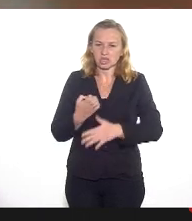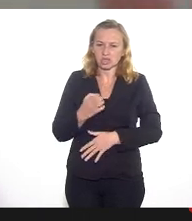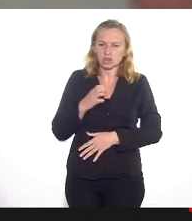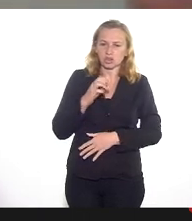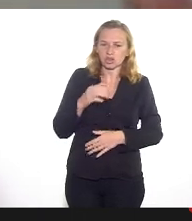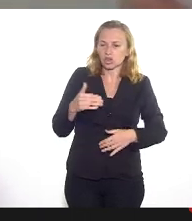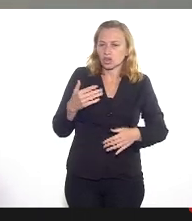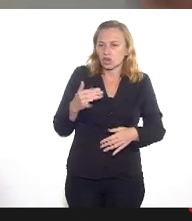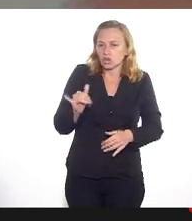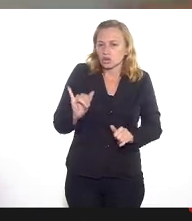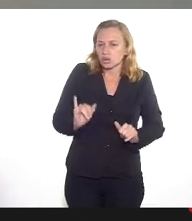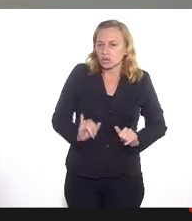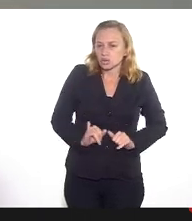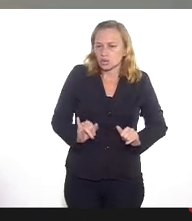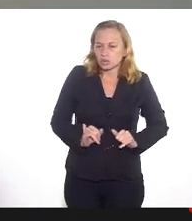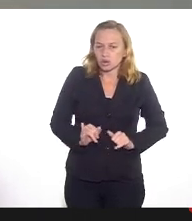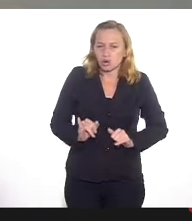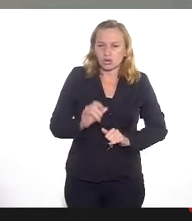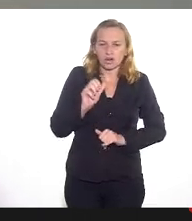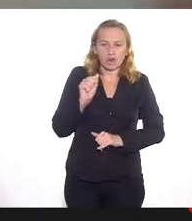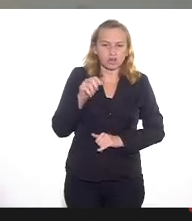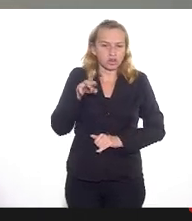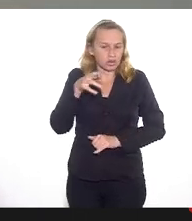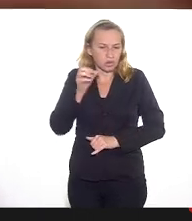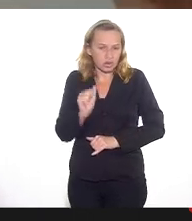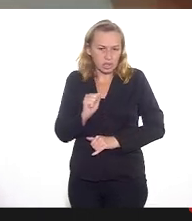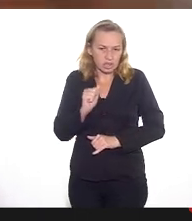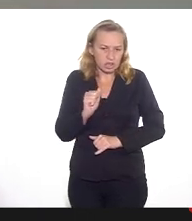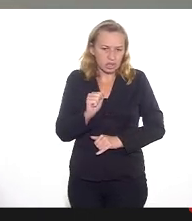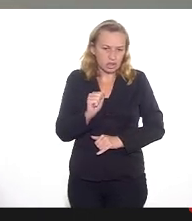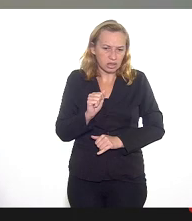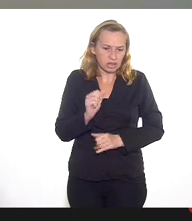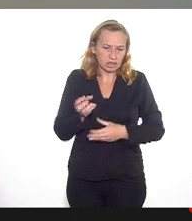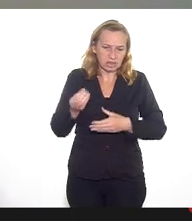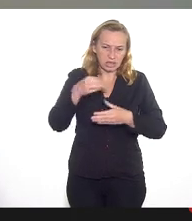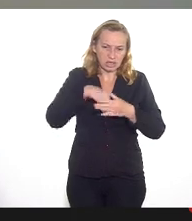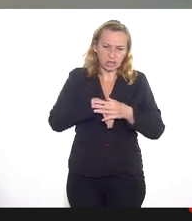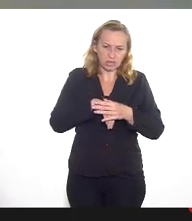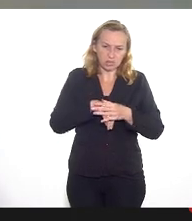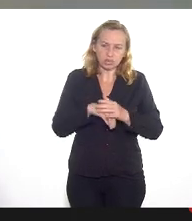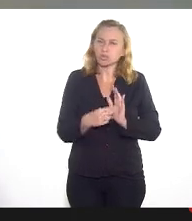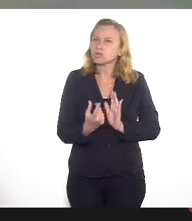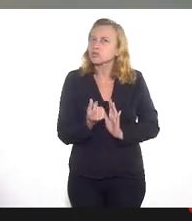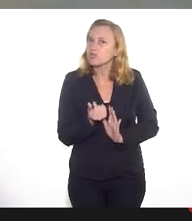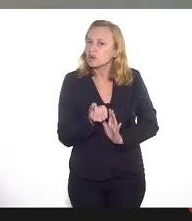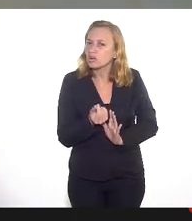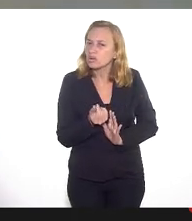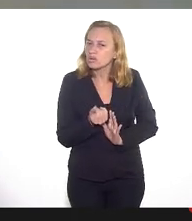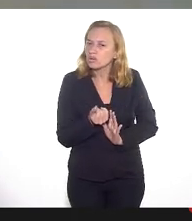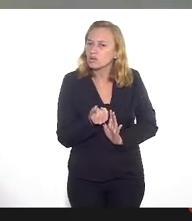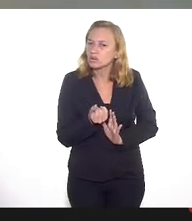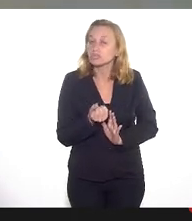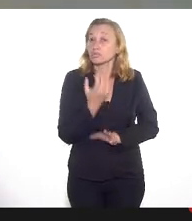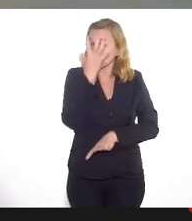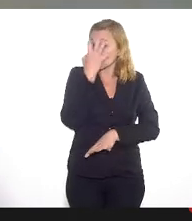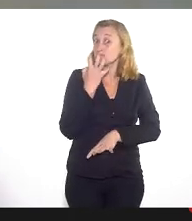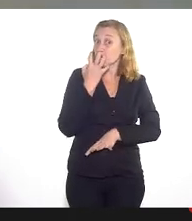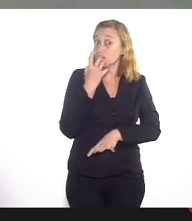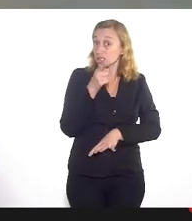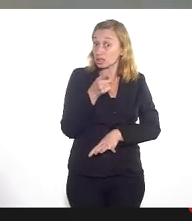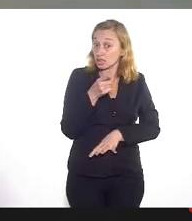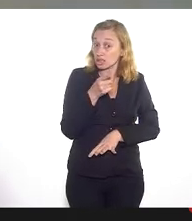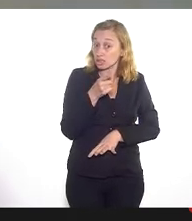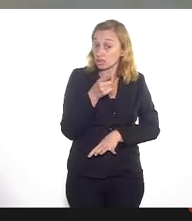essas contas que elas compartilham no DAP, da participação especial? Essa é uma coisa séria, né, no